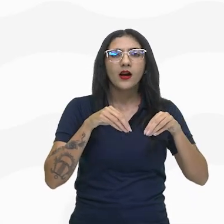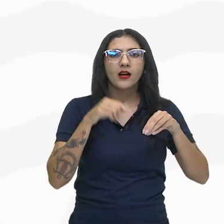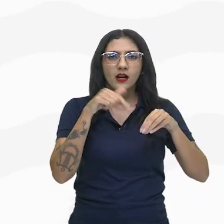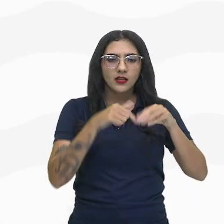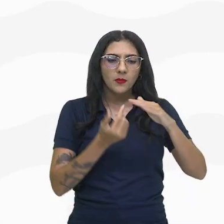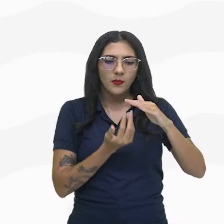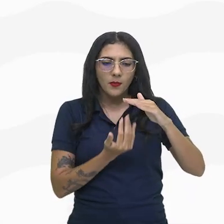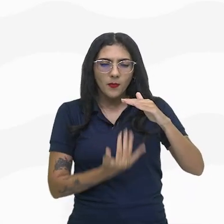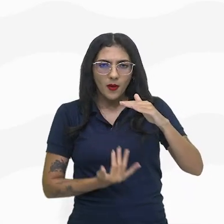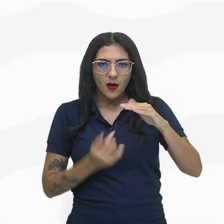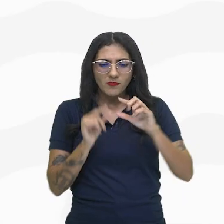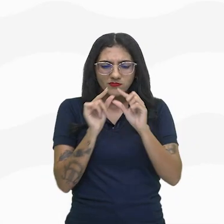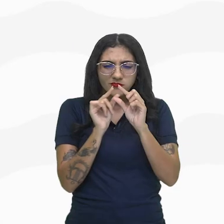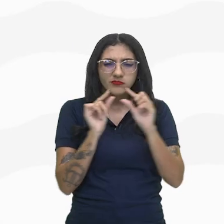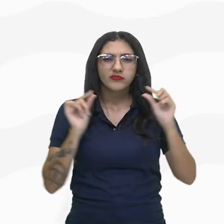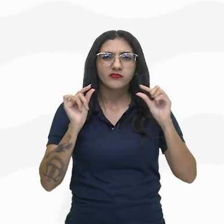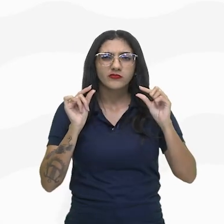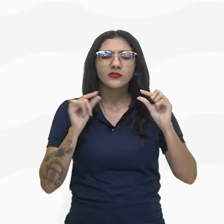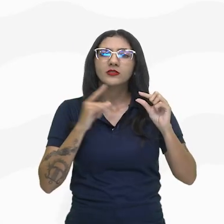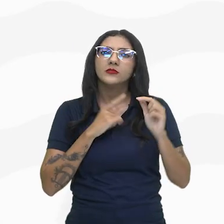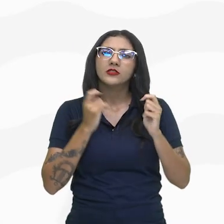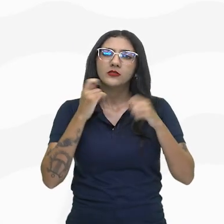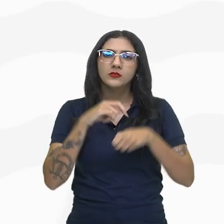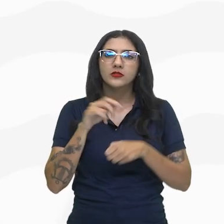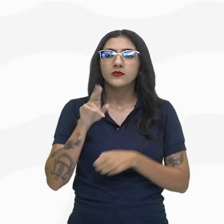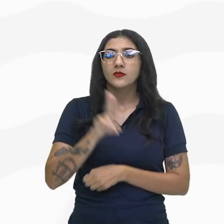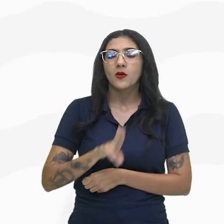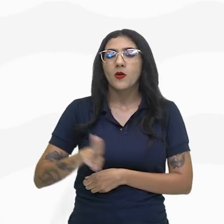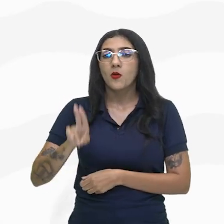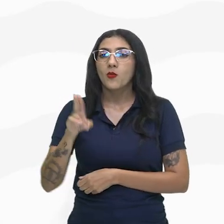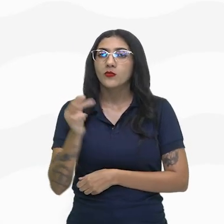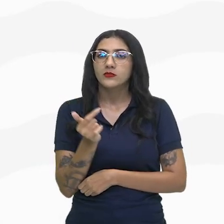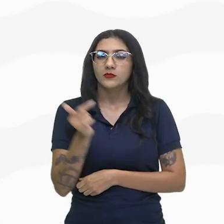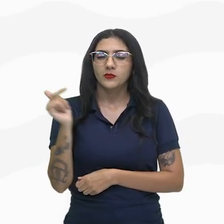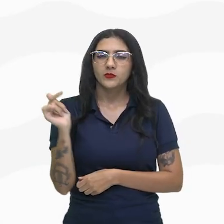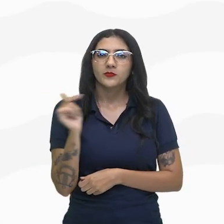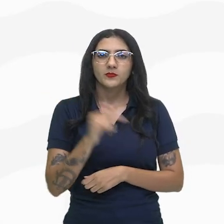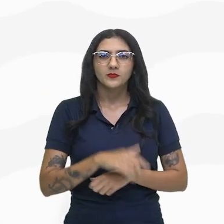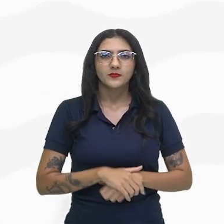pequenos grânulos que podem ser utilizados em novas produções.